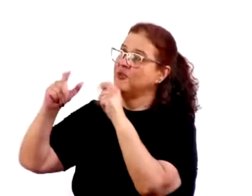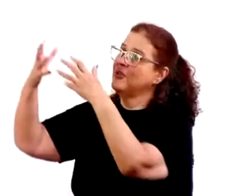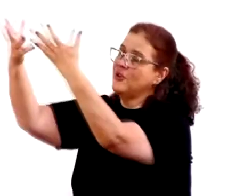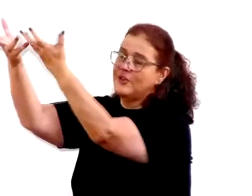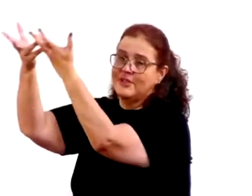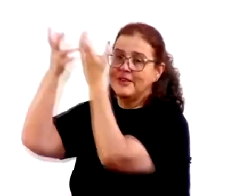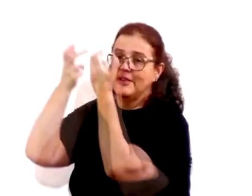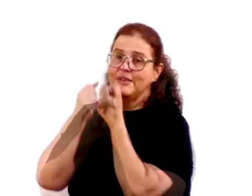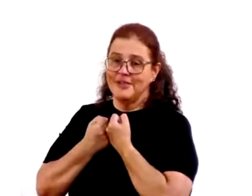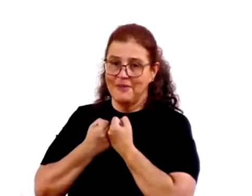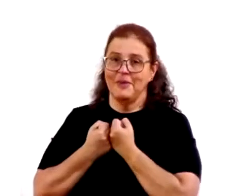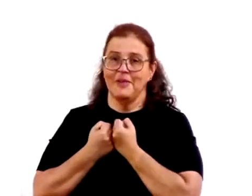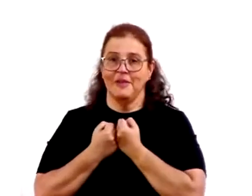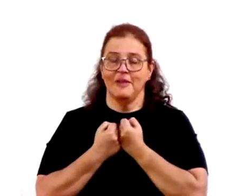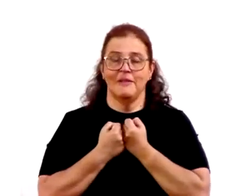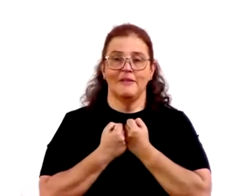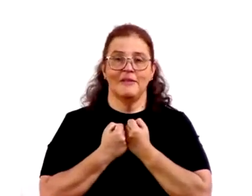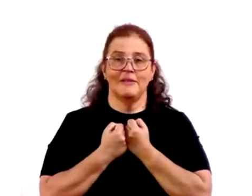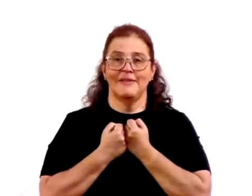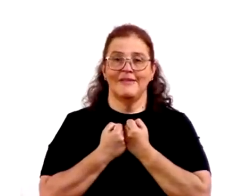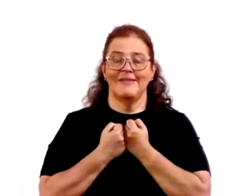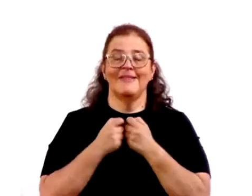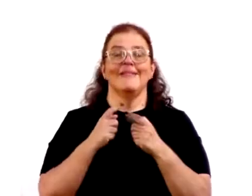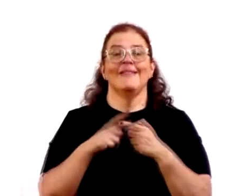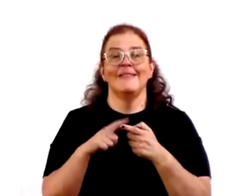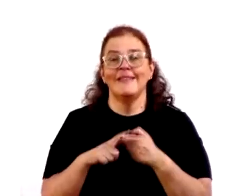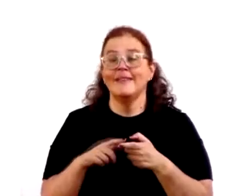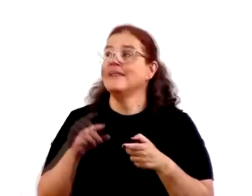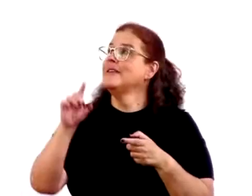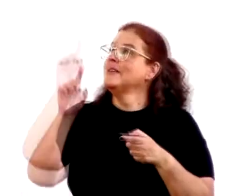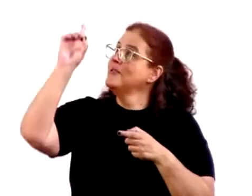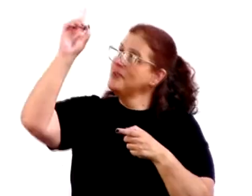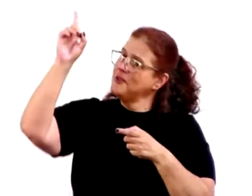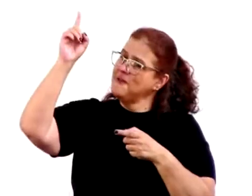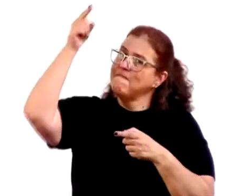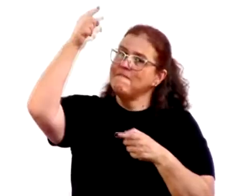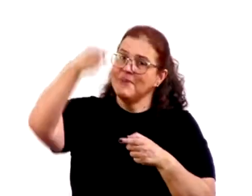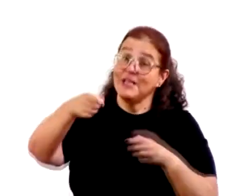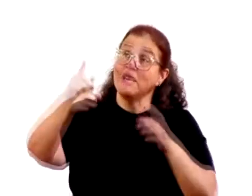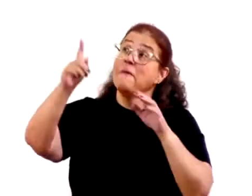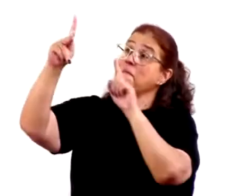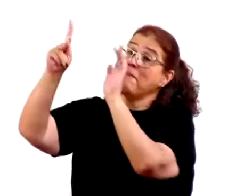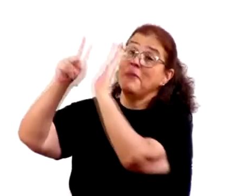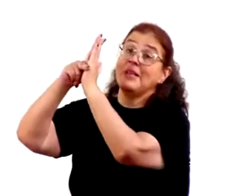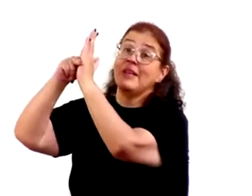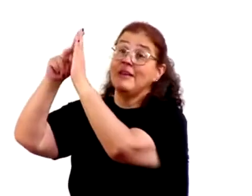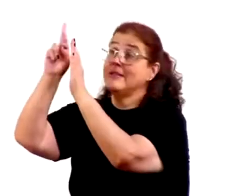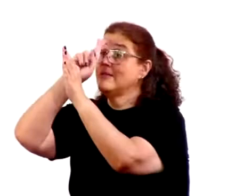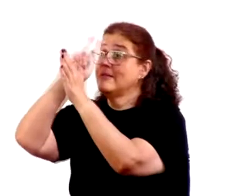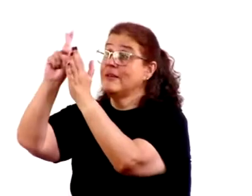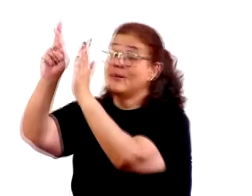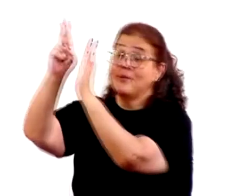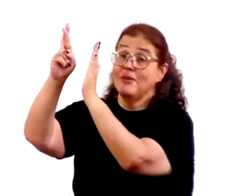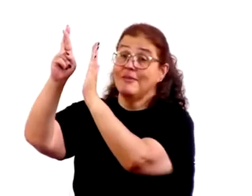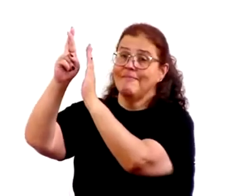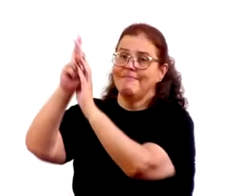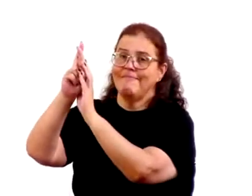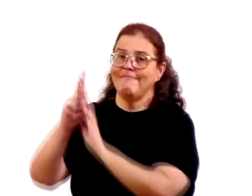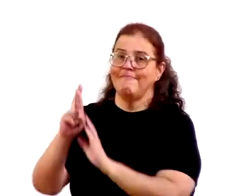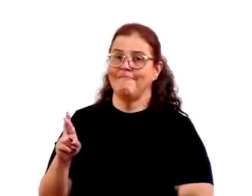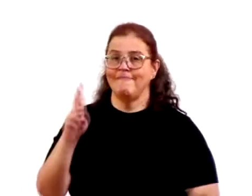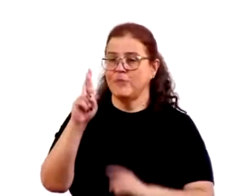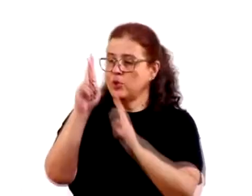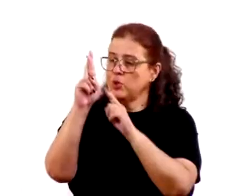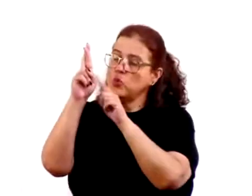Ele reclama a sua autoridade. Saiba que tudo é meu. Saiba